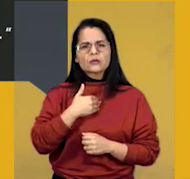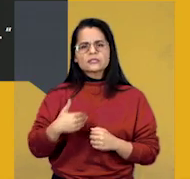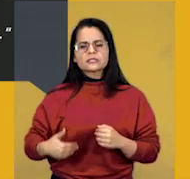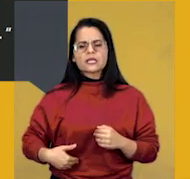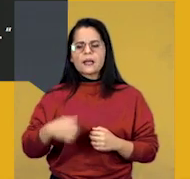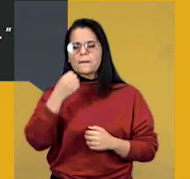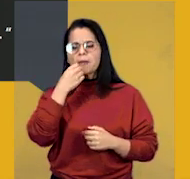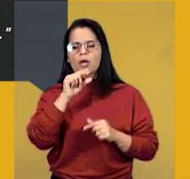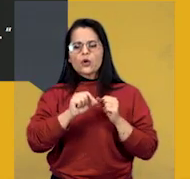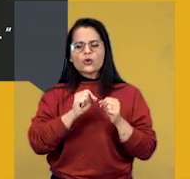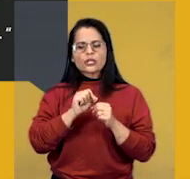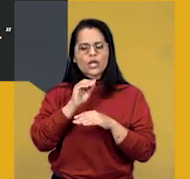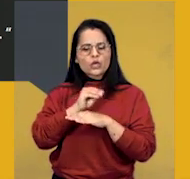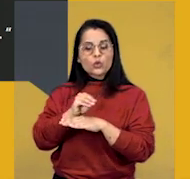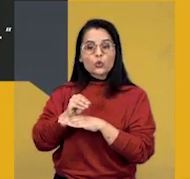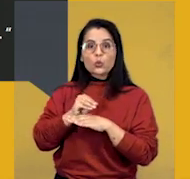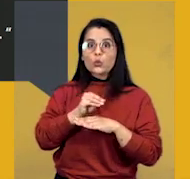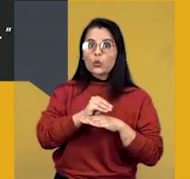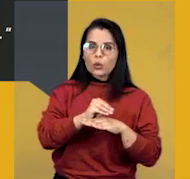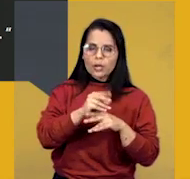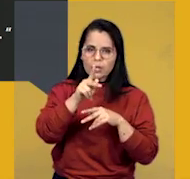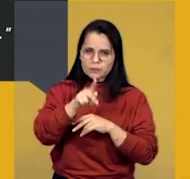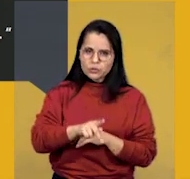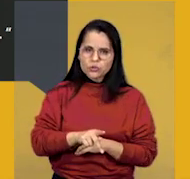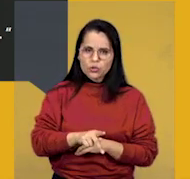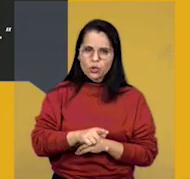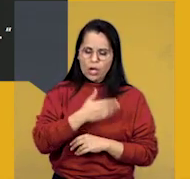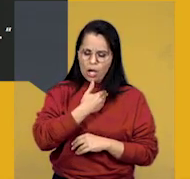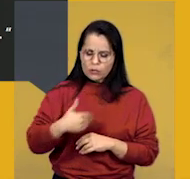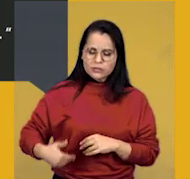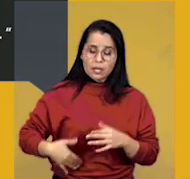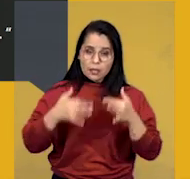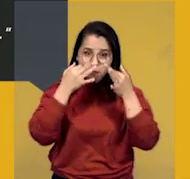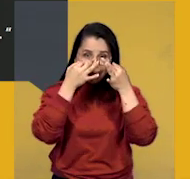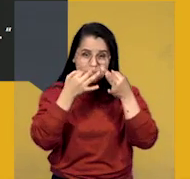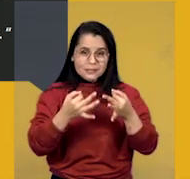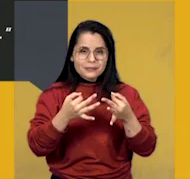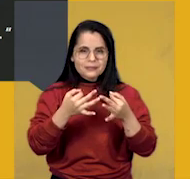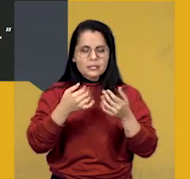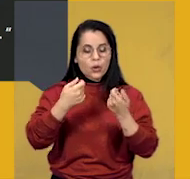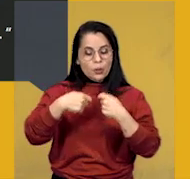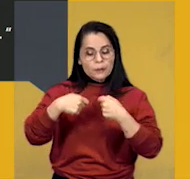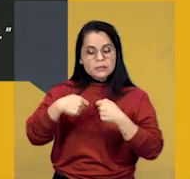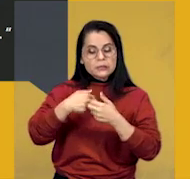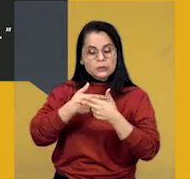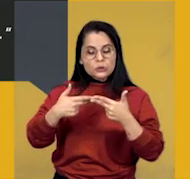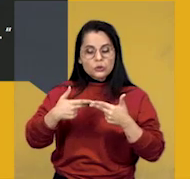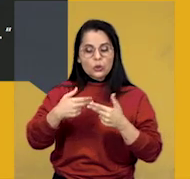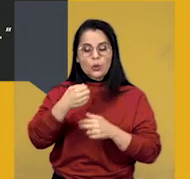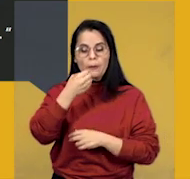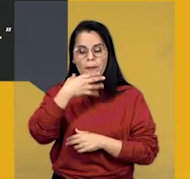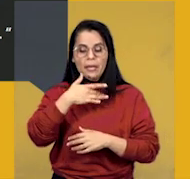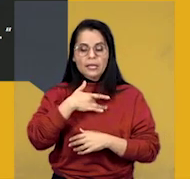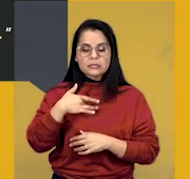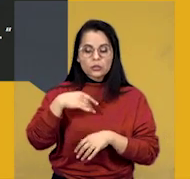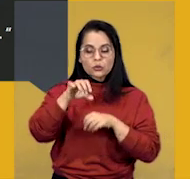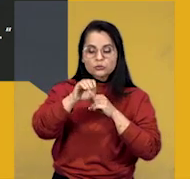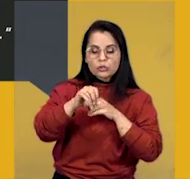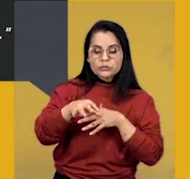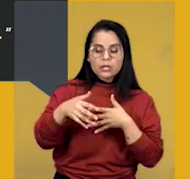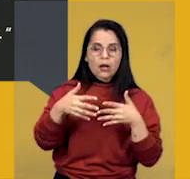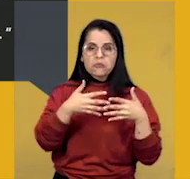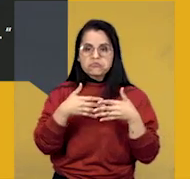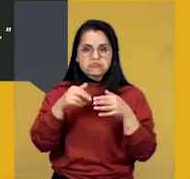generoso? É um estado que cuida das pessoas, está atento às suas necessidades, né? Que cuida bem da saúde, da educação,